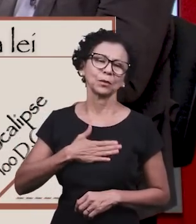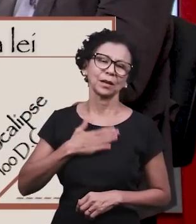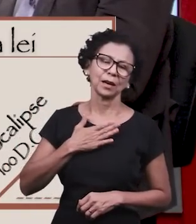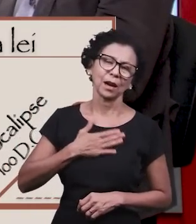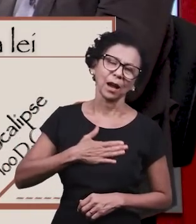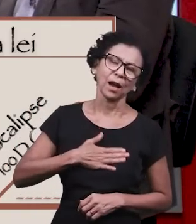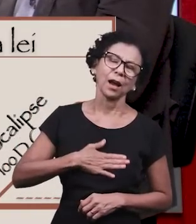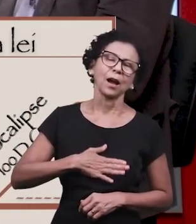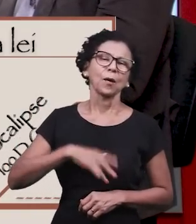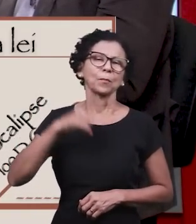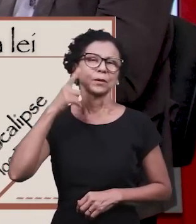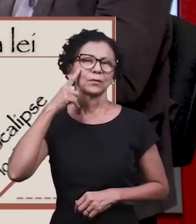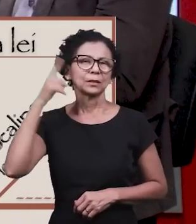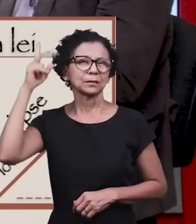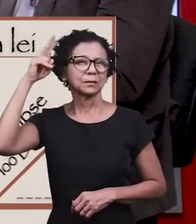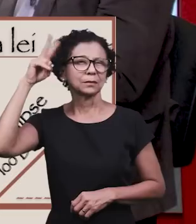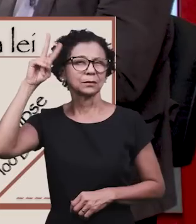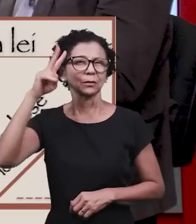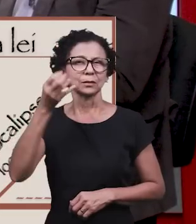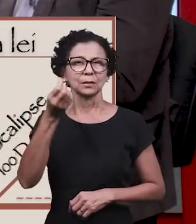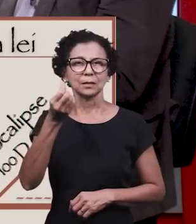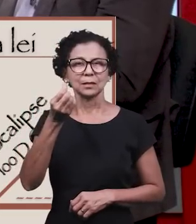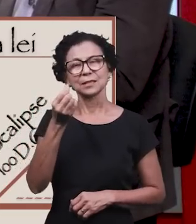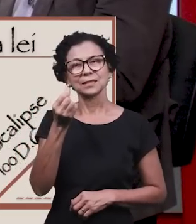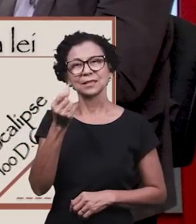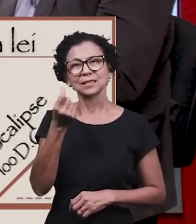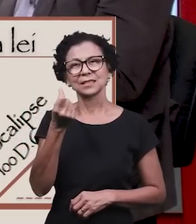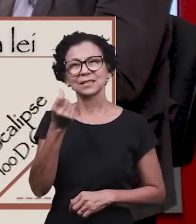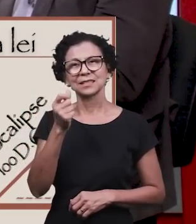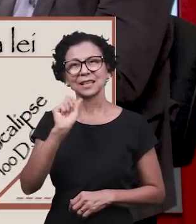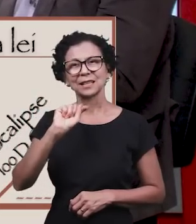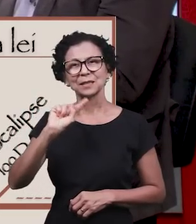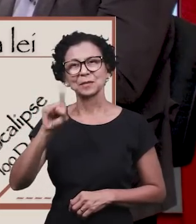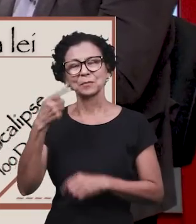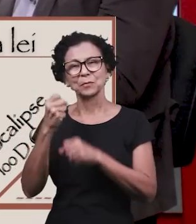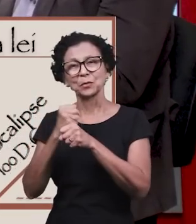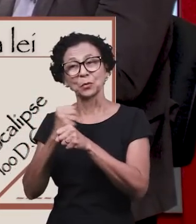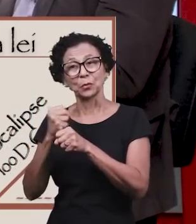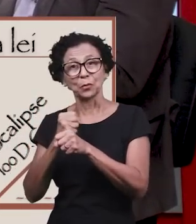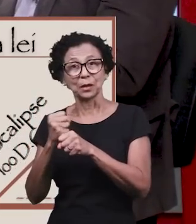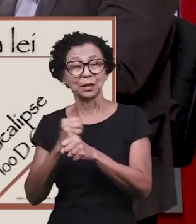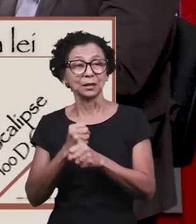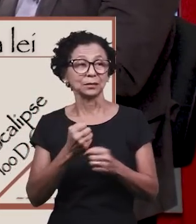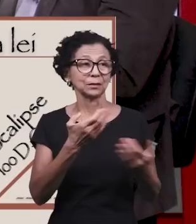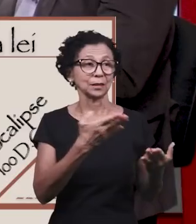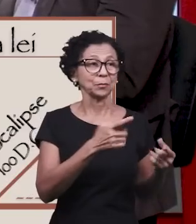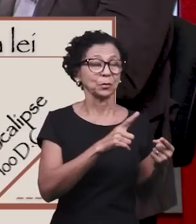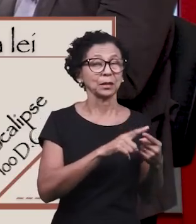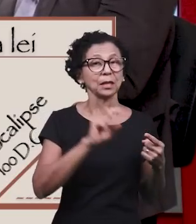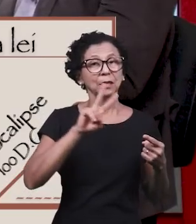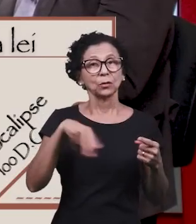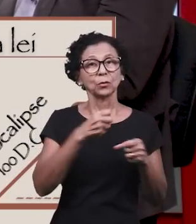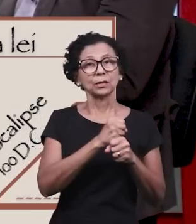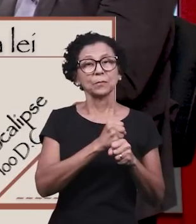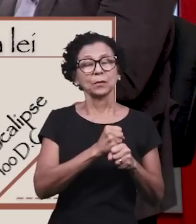se passaram 2000 anos de história, porque de Adão a Abraão nós temos